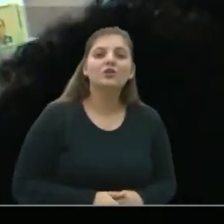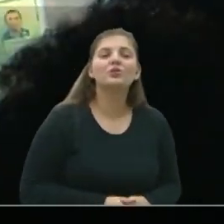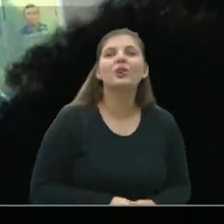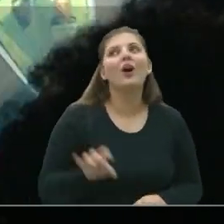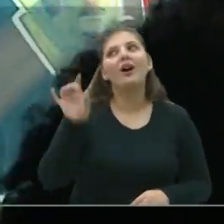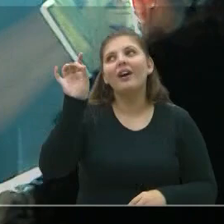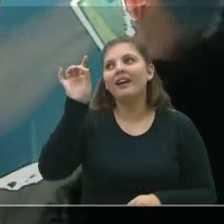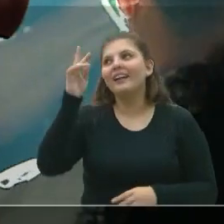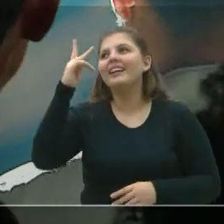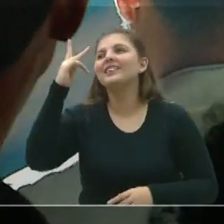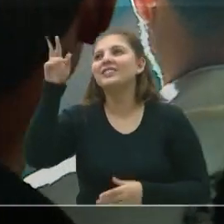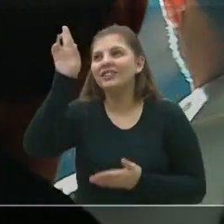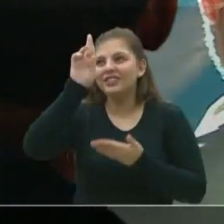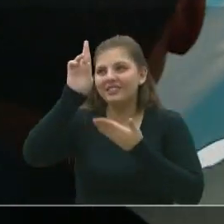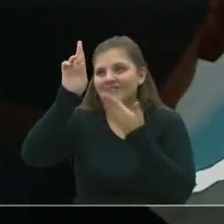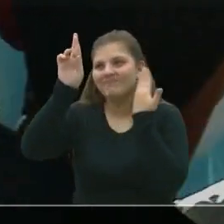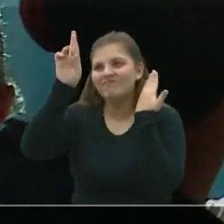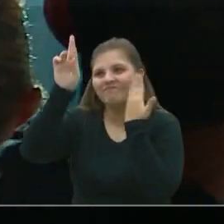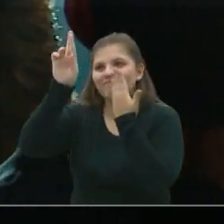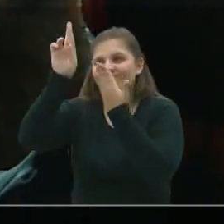respirar. Só em Ti